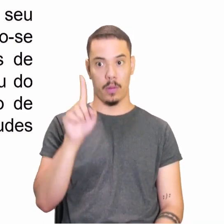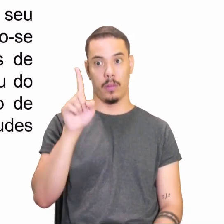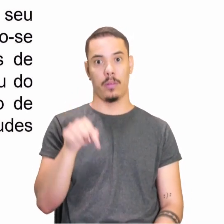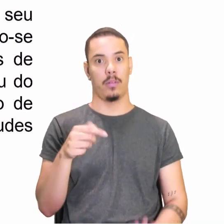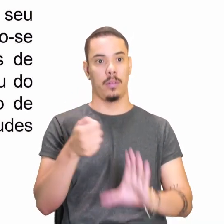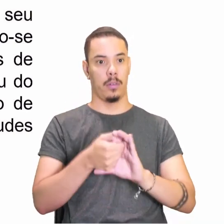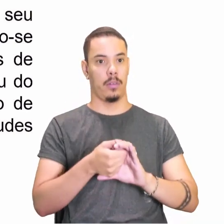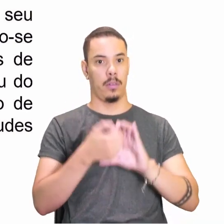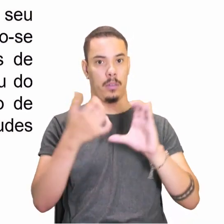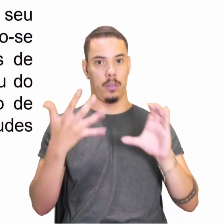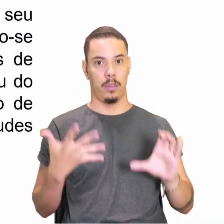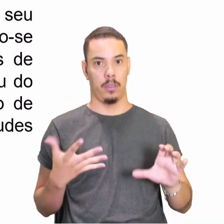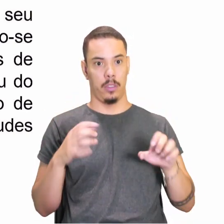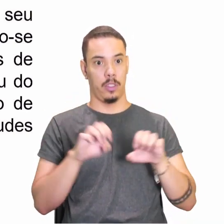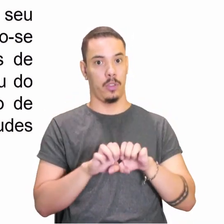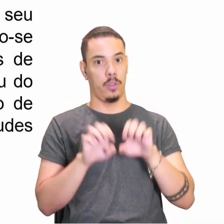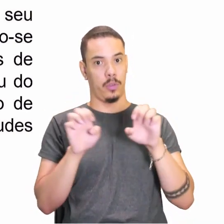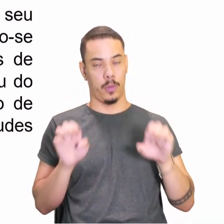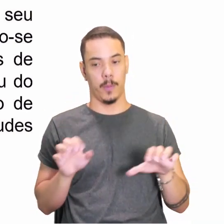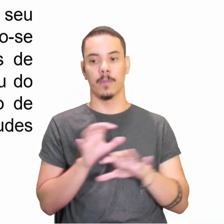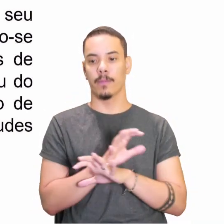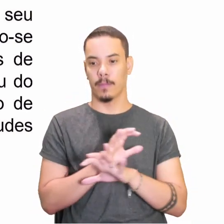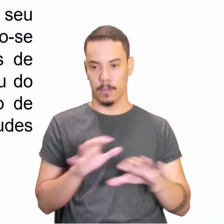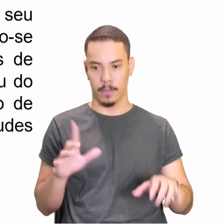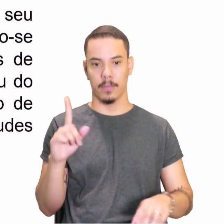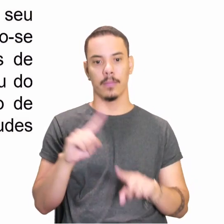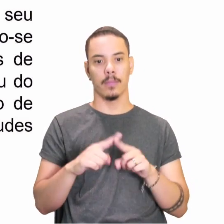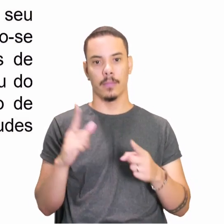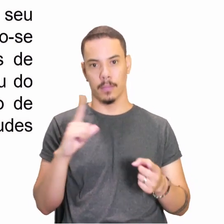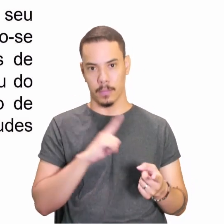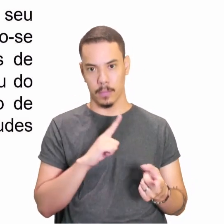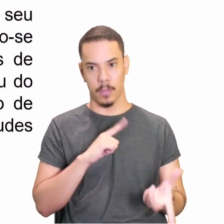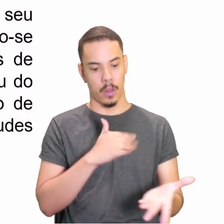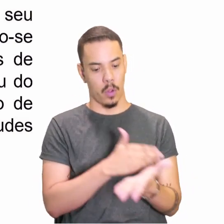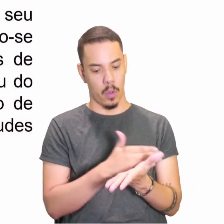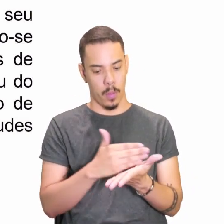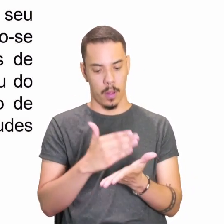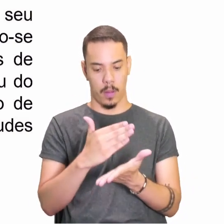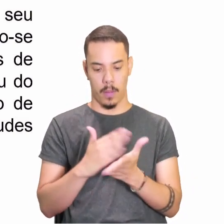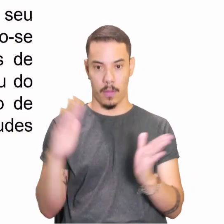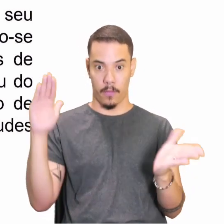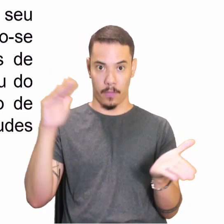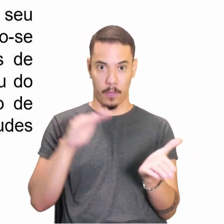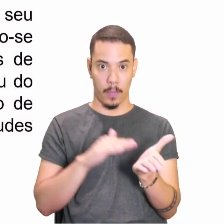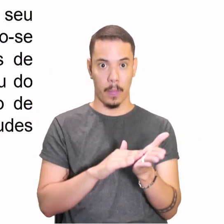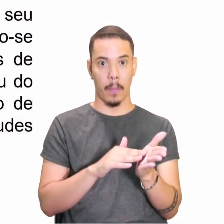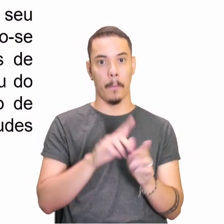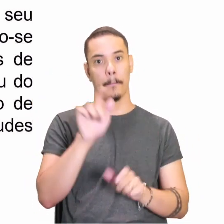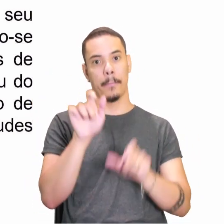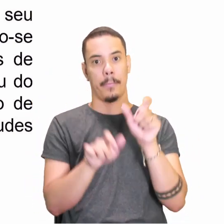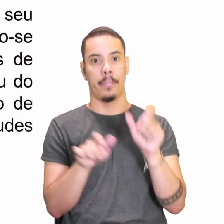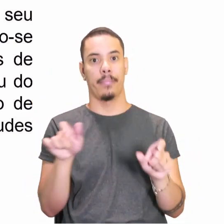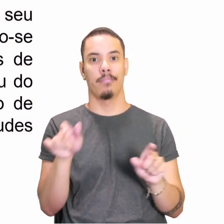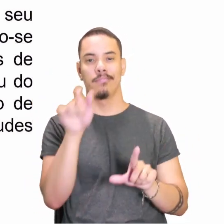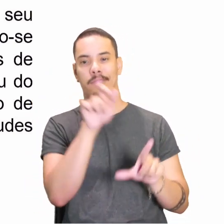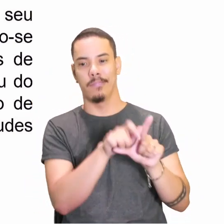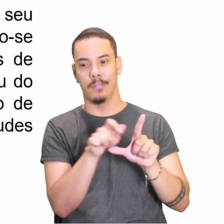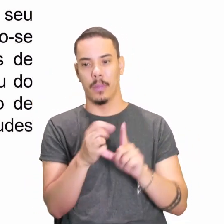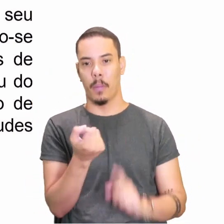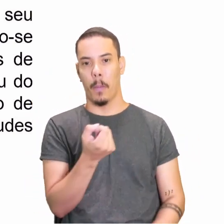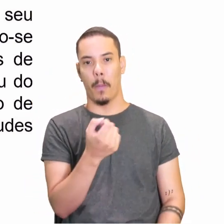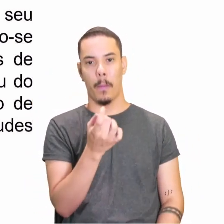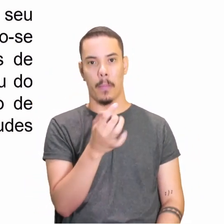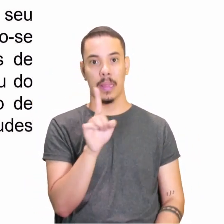essa estrutura, mas teve começo, meio e fim, pouco personagem. Temos aí um protagonista,